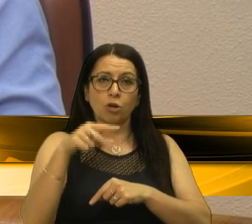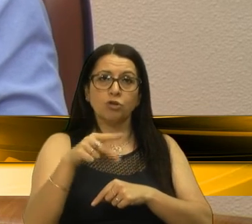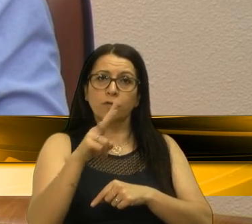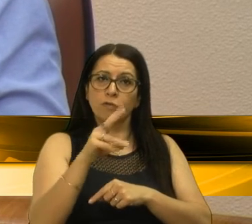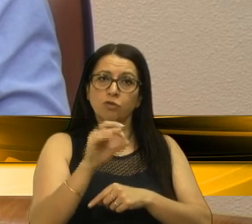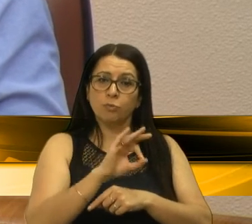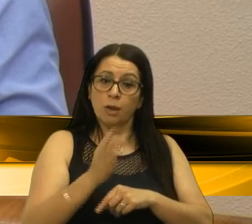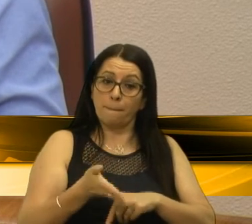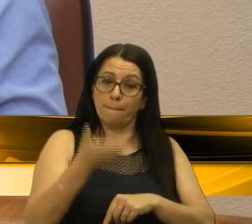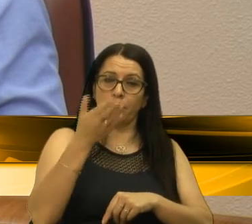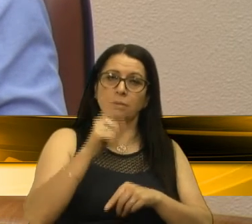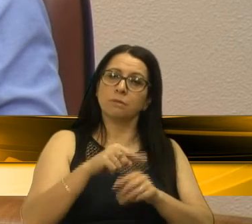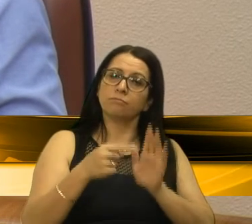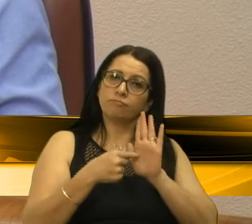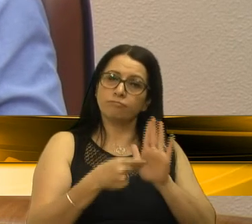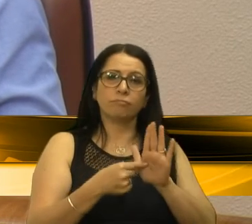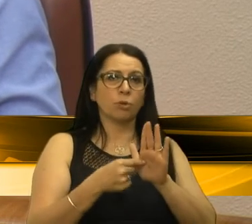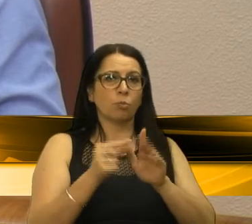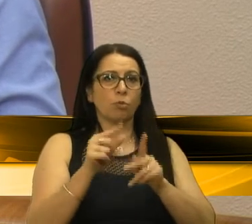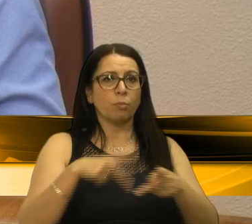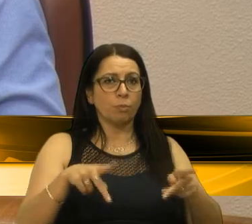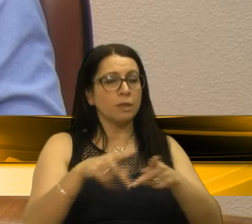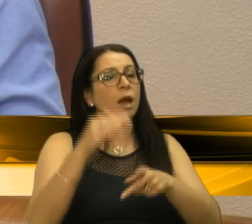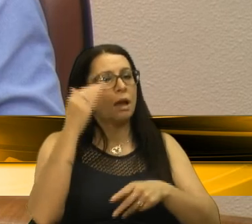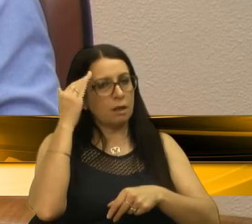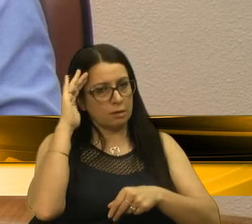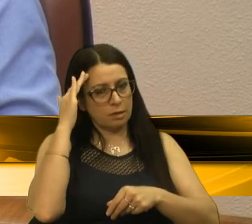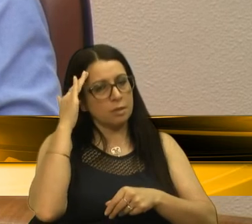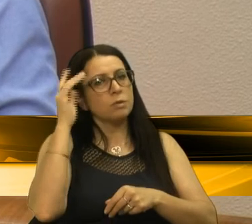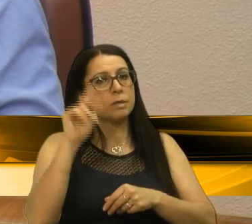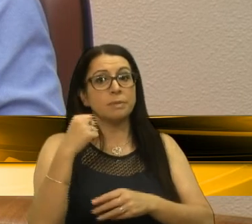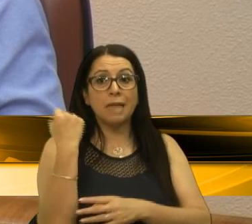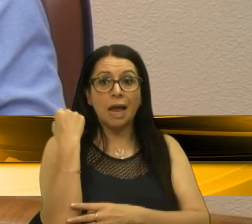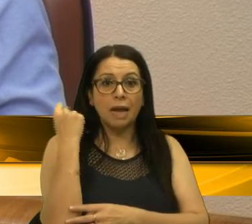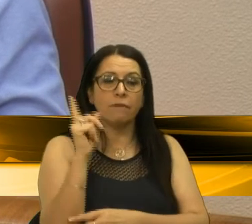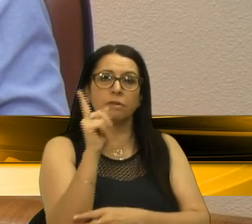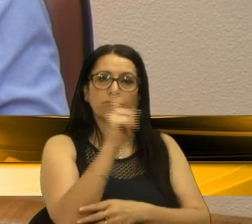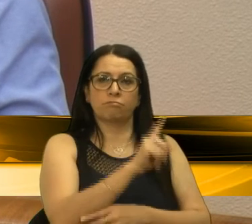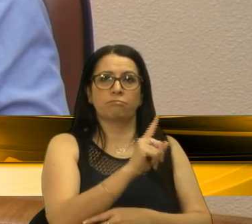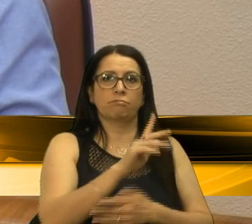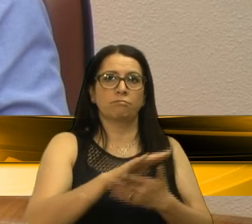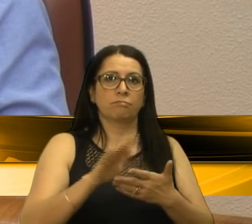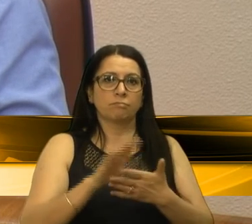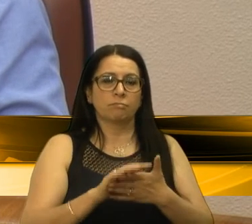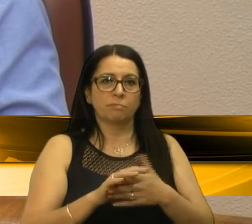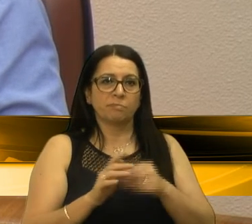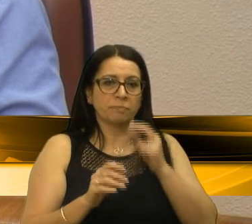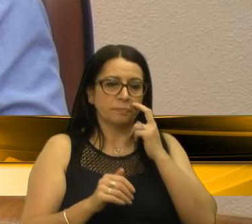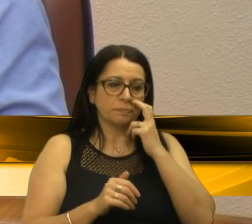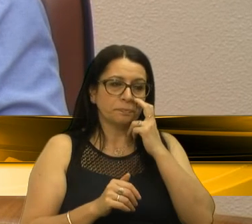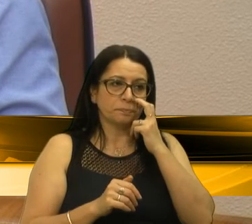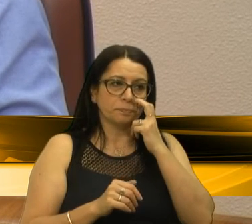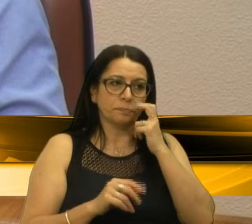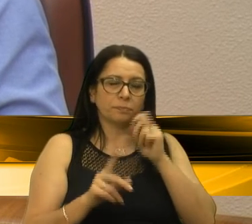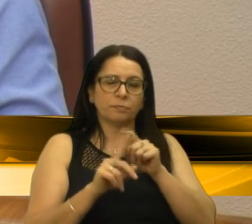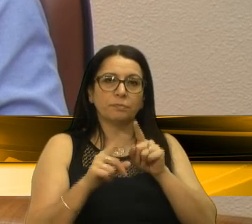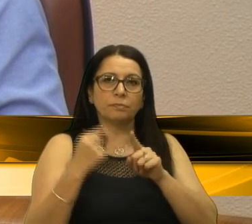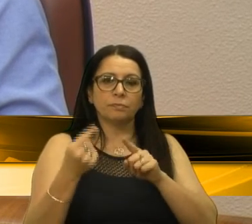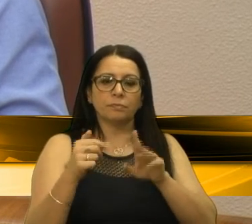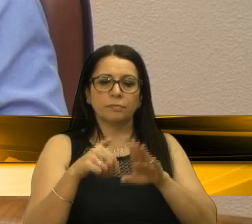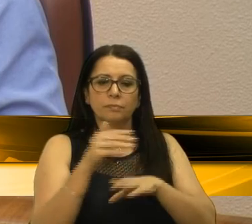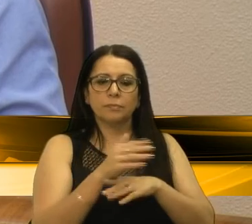20%. Isso demonstrou que parte da população entendeu que, se o caso fosse grave, ela deveria ir à porta de